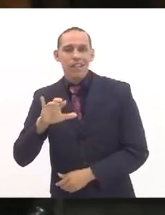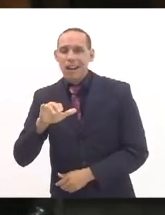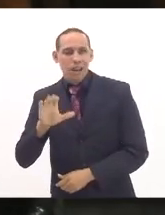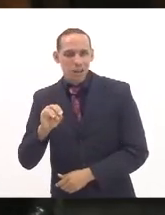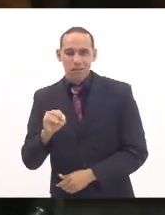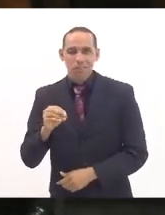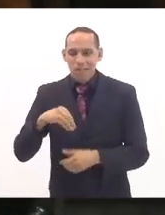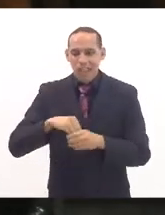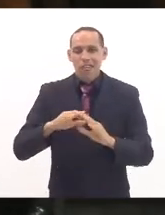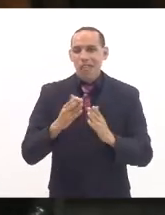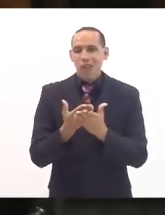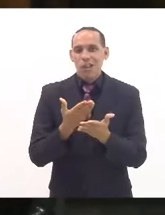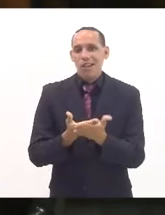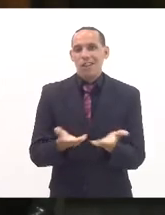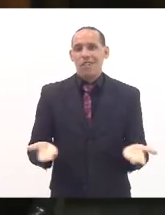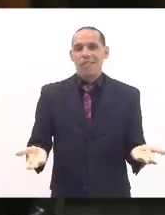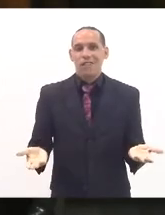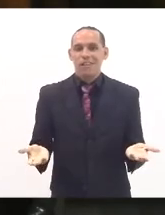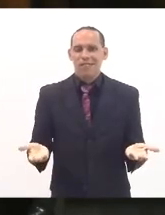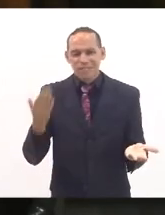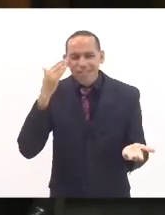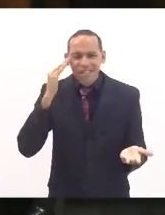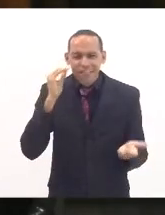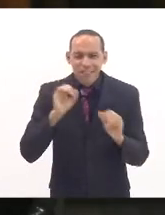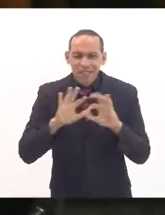Entendeu, deputado Felipe Soares?